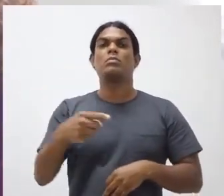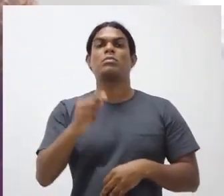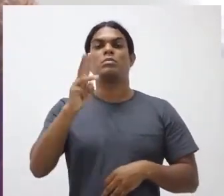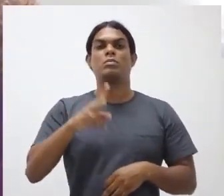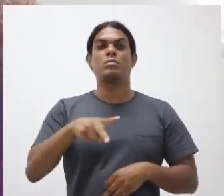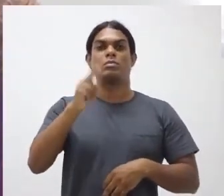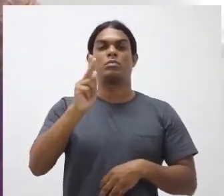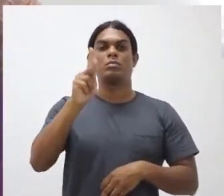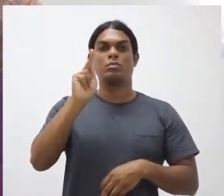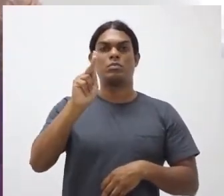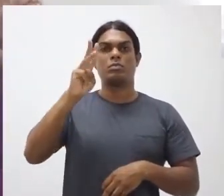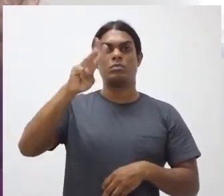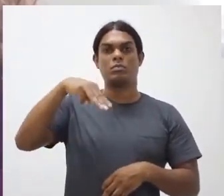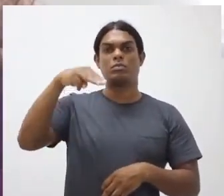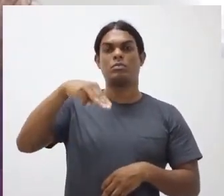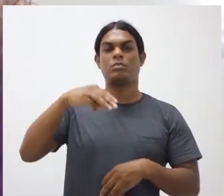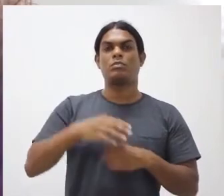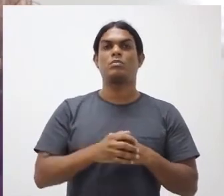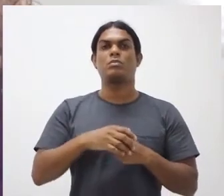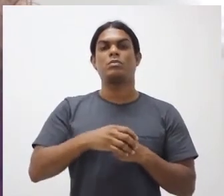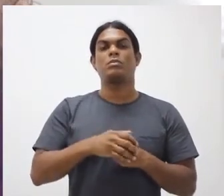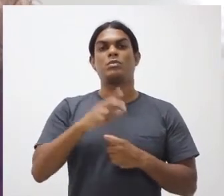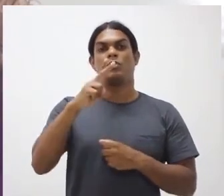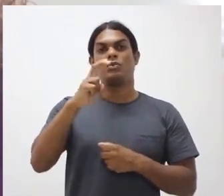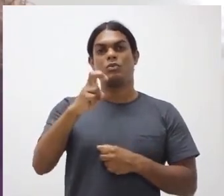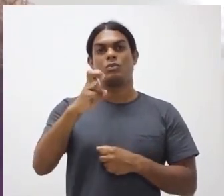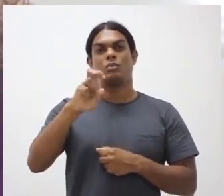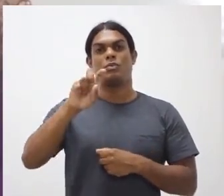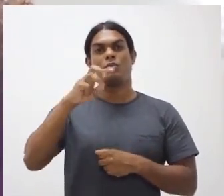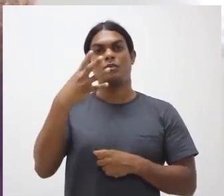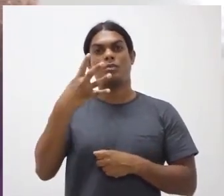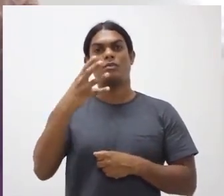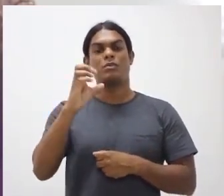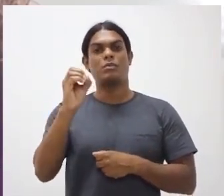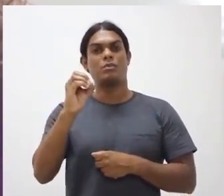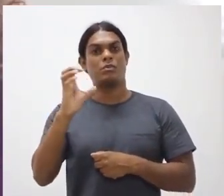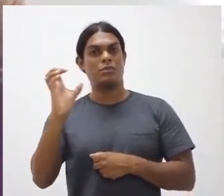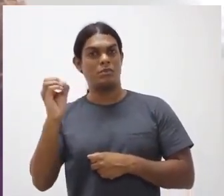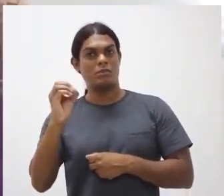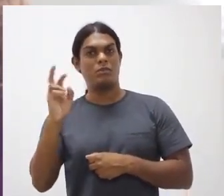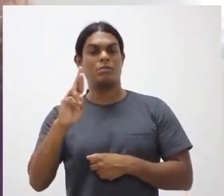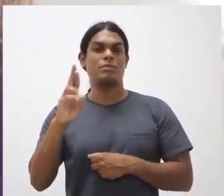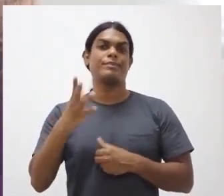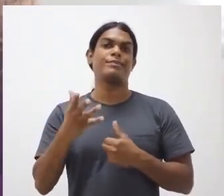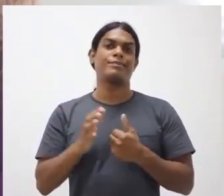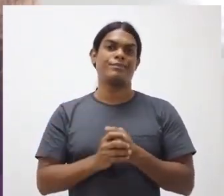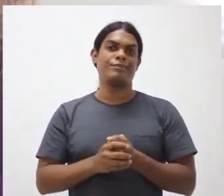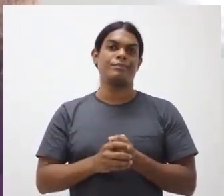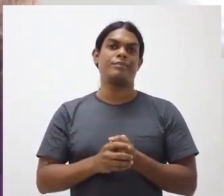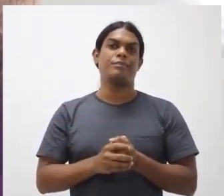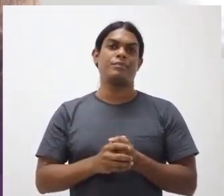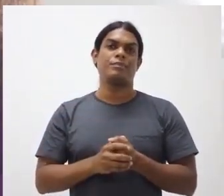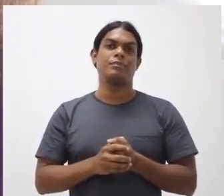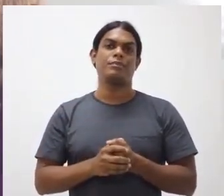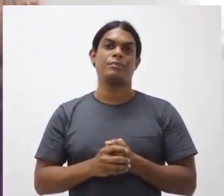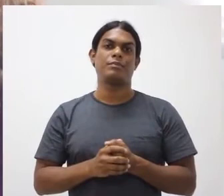R$ 5.400 e um trecho interno relativamente curto tem um custo muito alto de R$